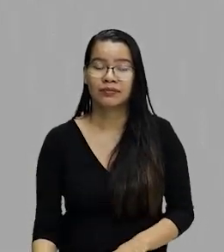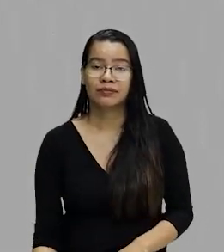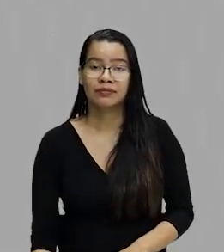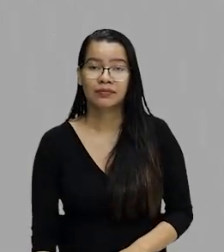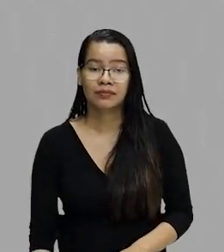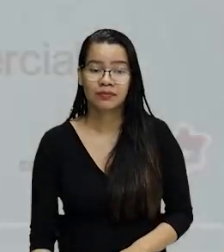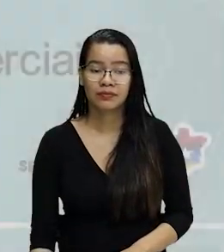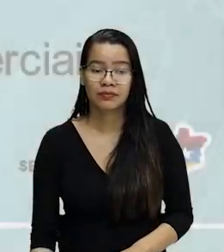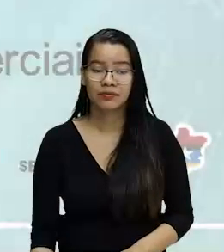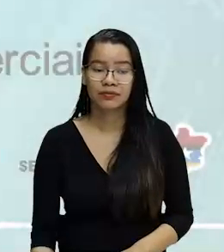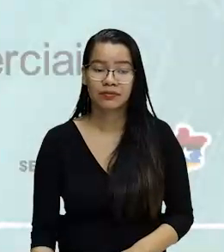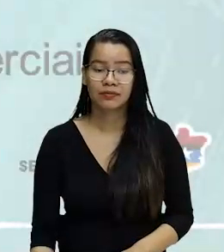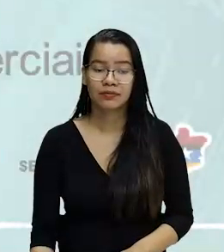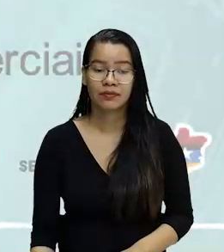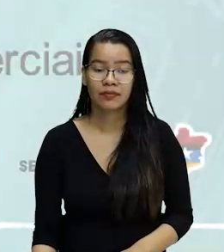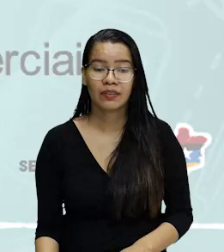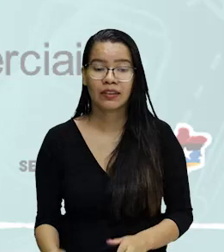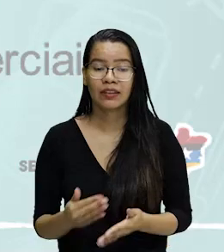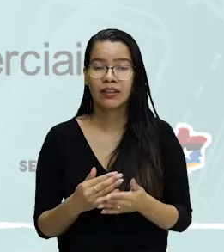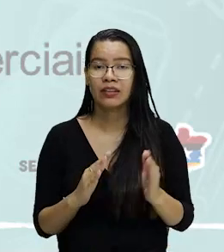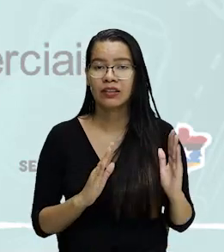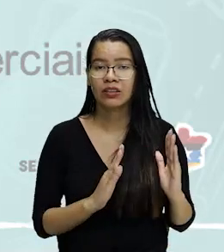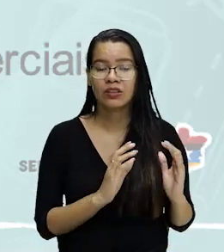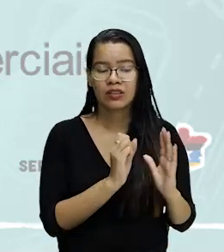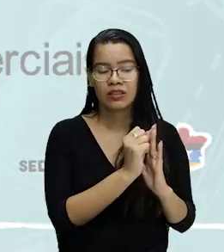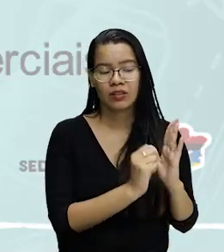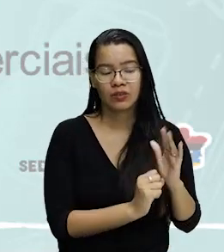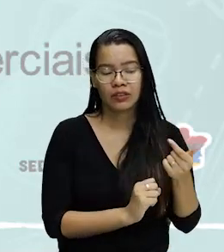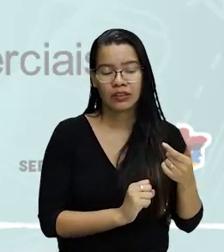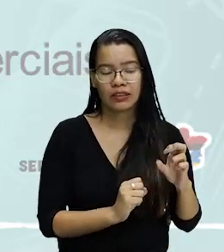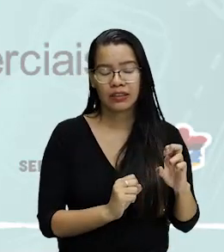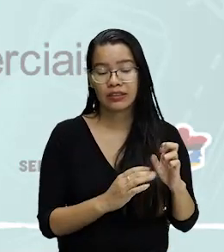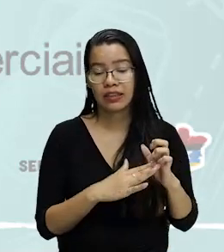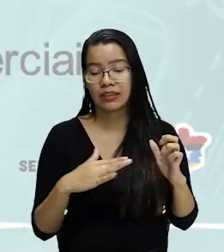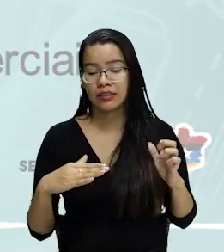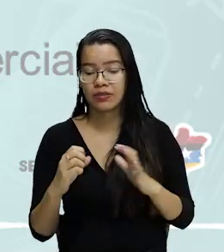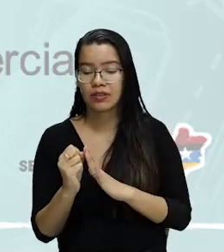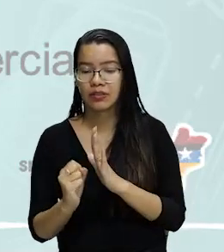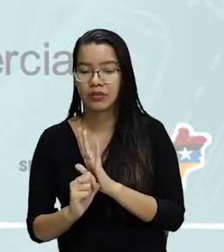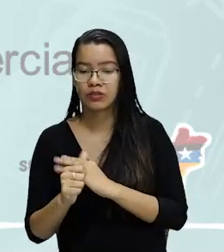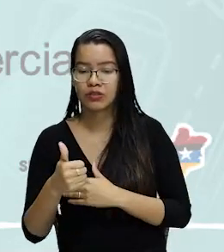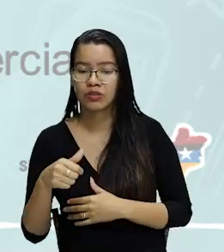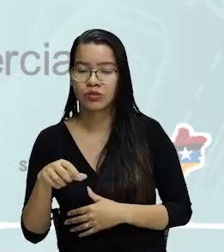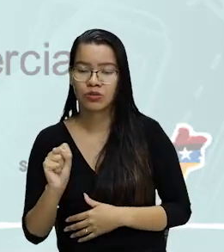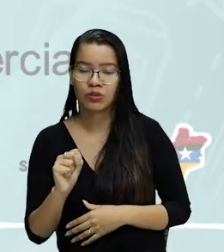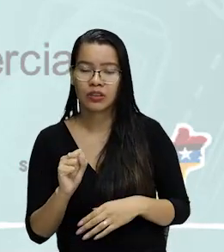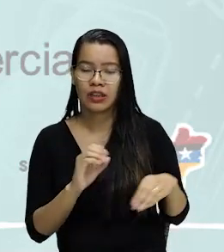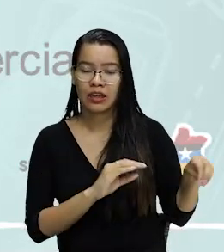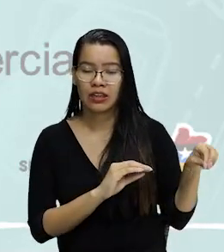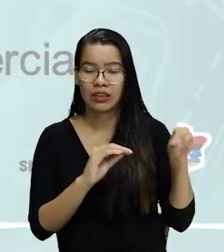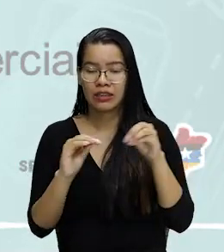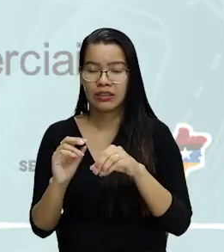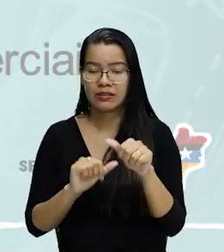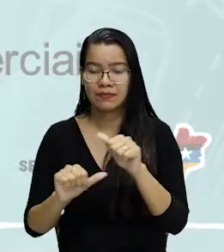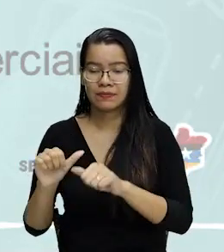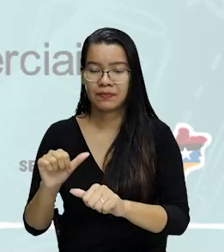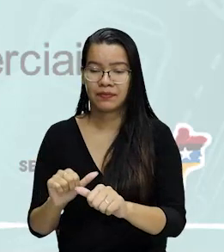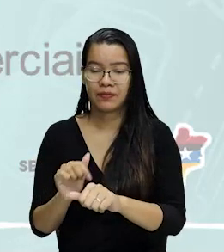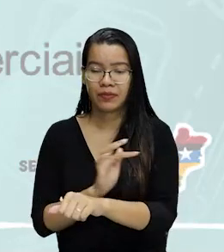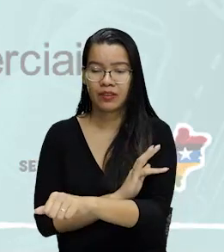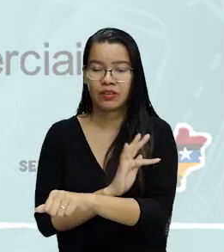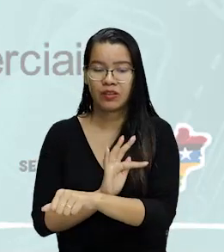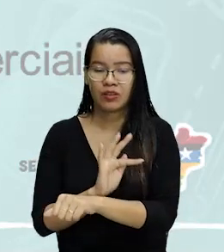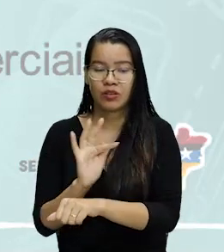quinta questão, entre os séculos XV e XVIII, a transição do feudalismo para o capitalismo no mundo ocidental engloba um conjunto